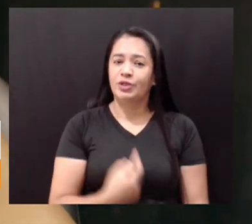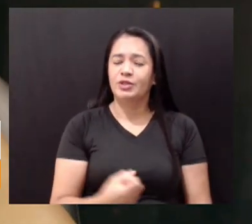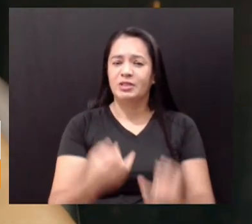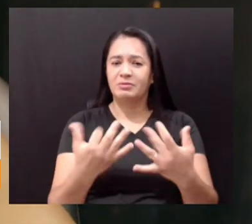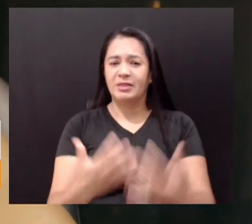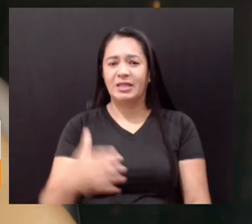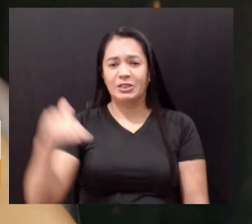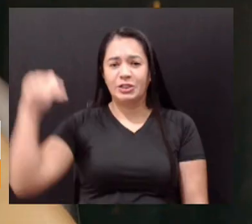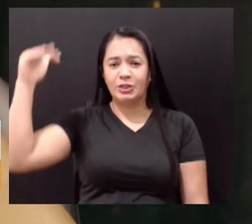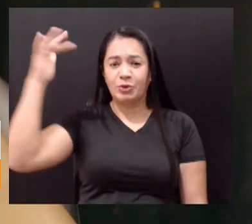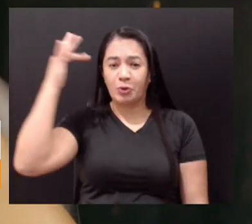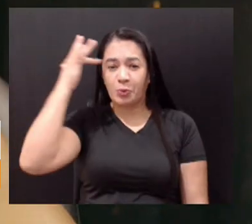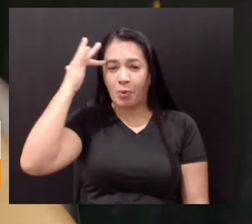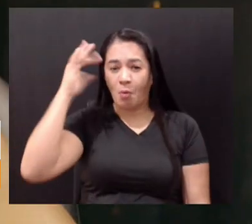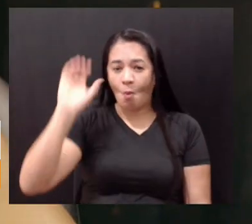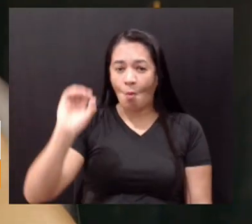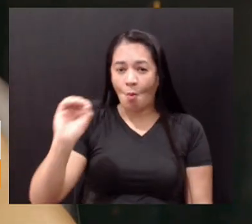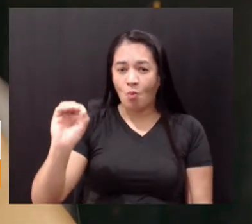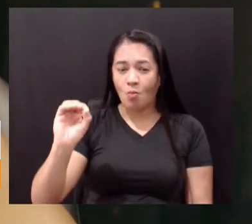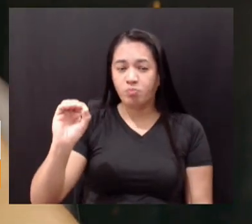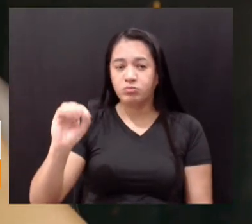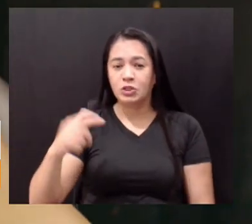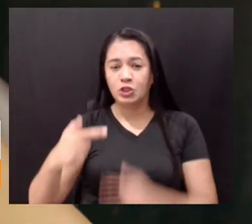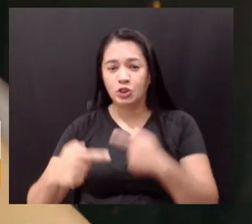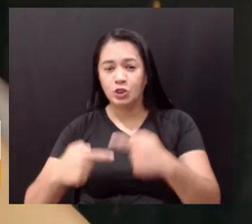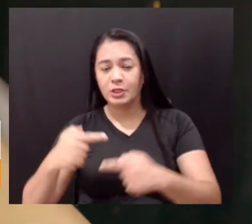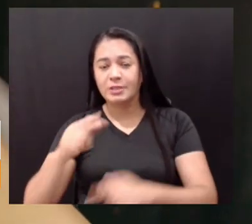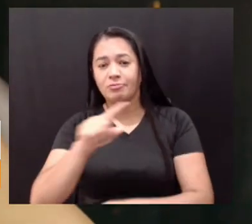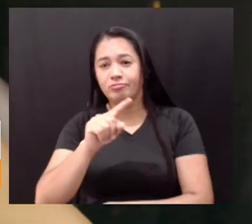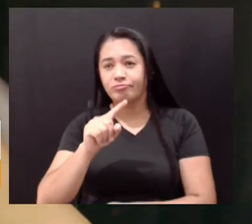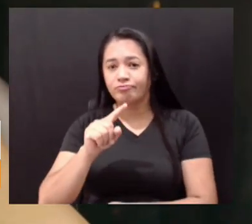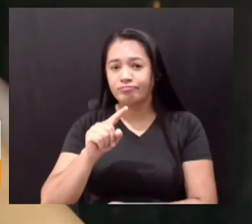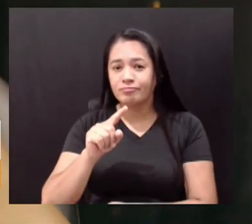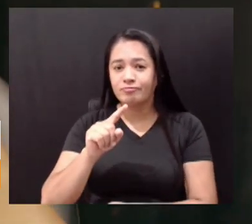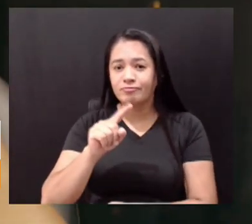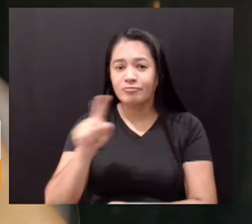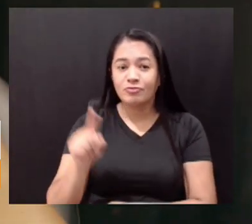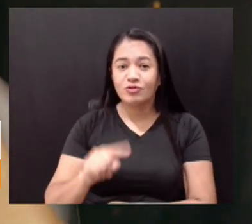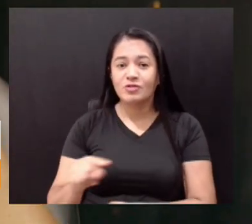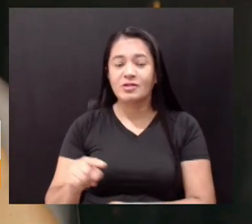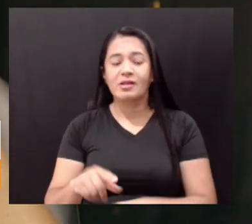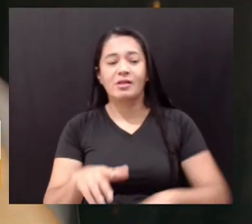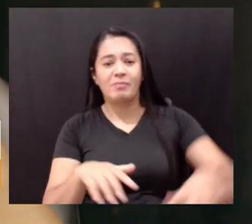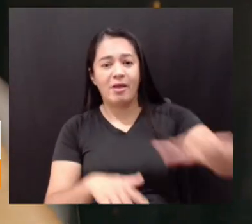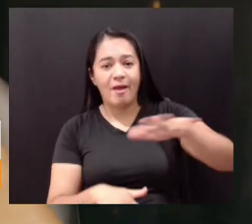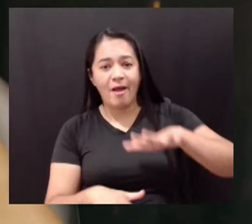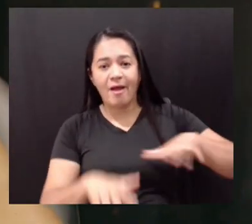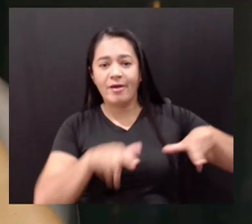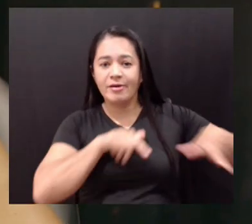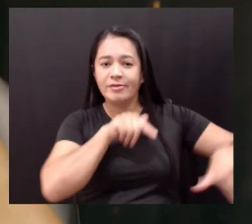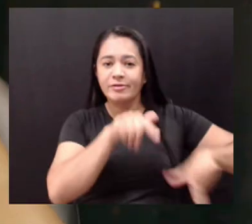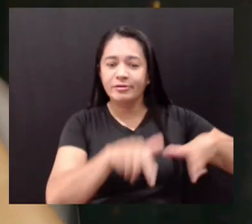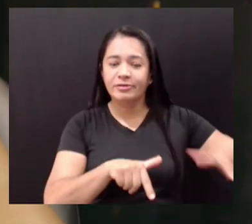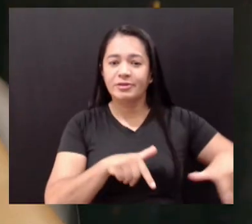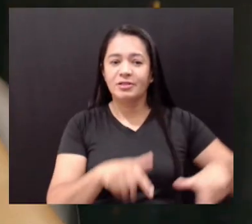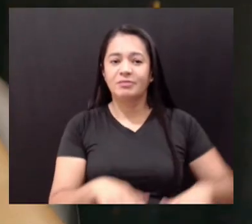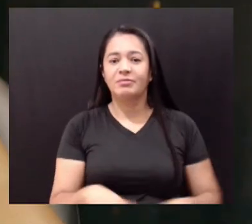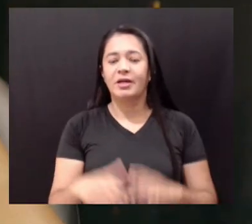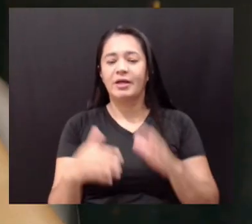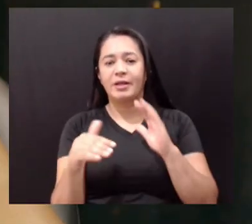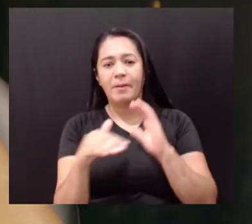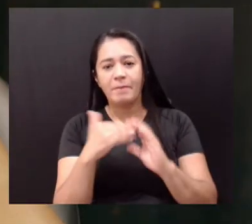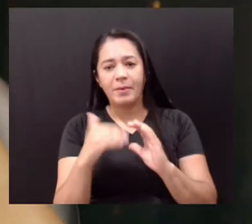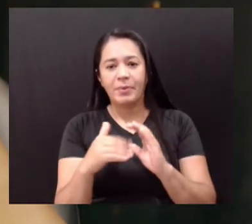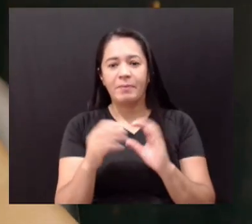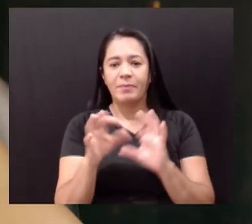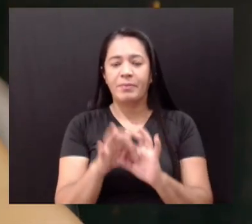geração Z, mercado de trabalho. E você que está aí do outro lado, mandando a sua pergunta para a gente. Daqui a pouquinho a gente tem um boletim da Ana Paula.